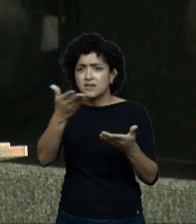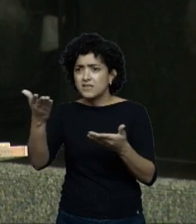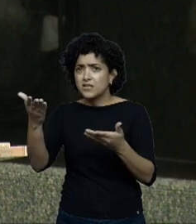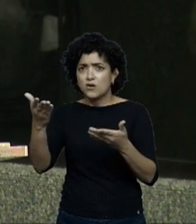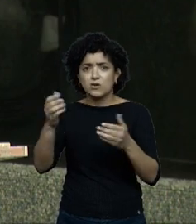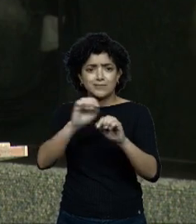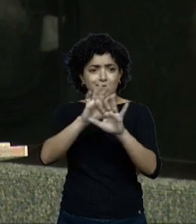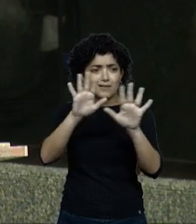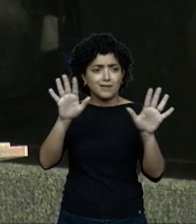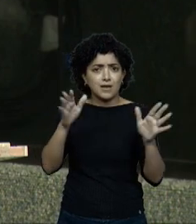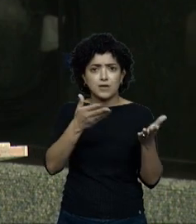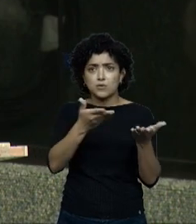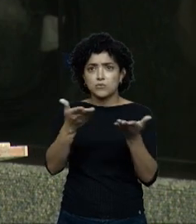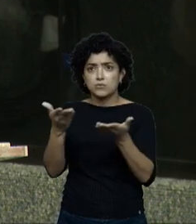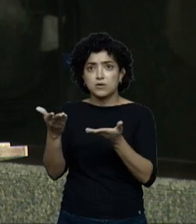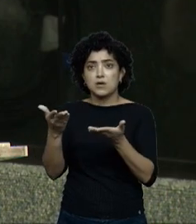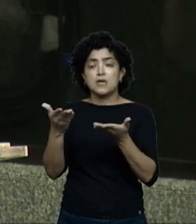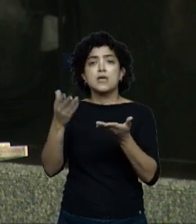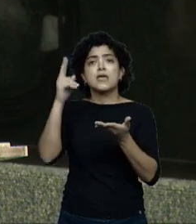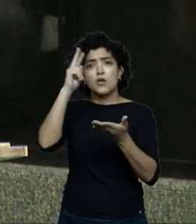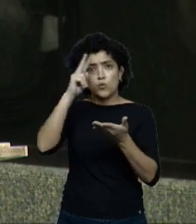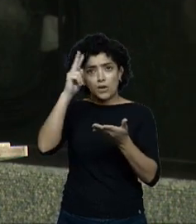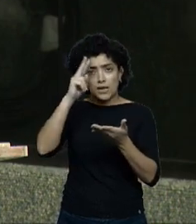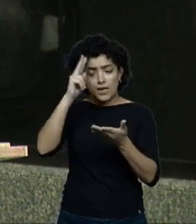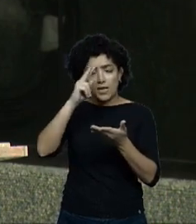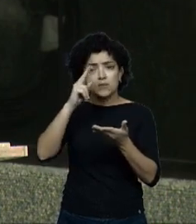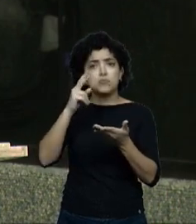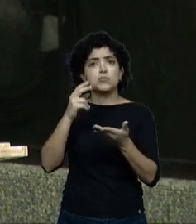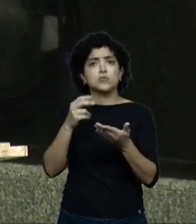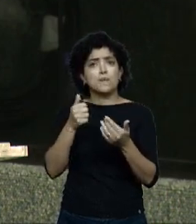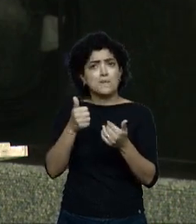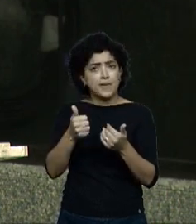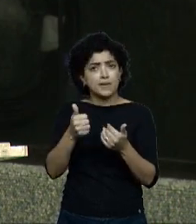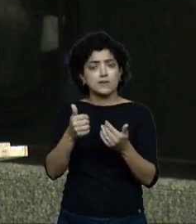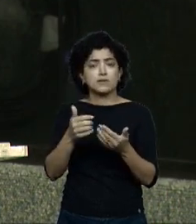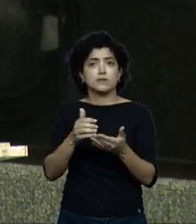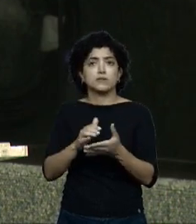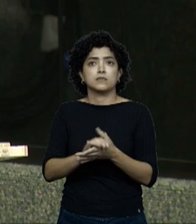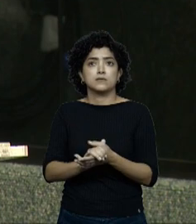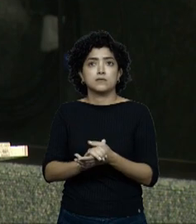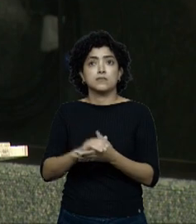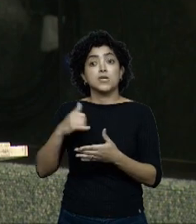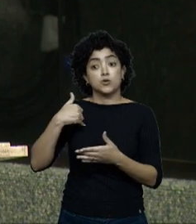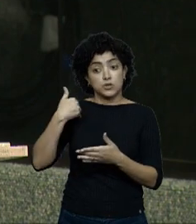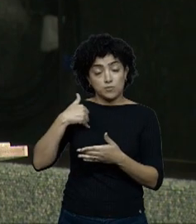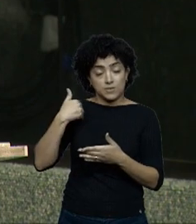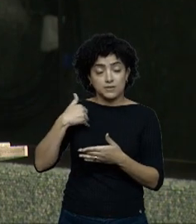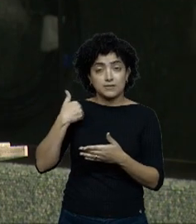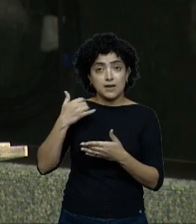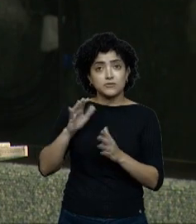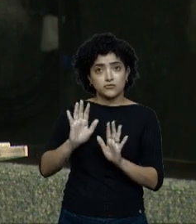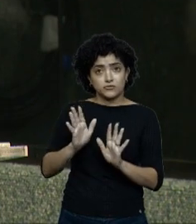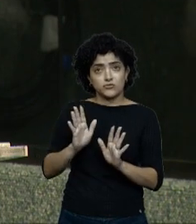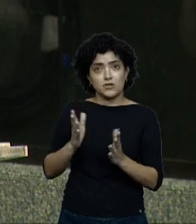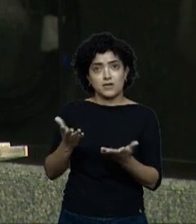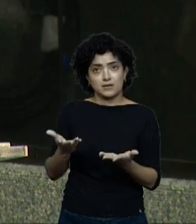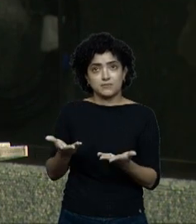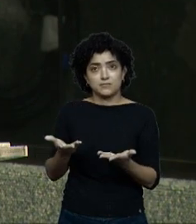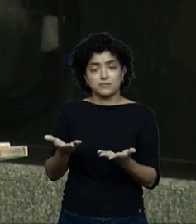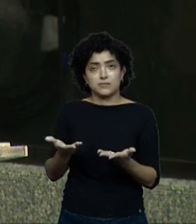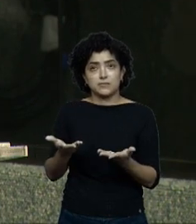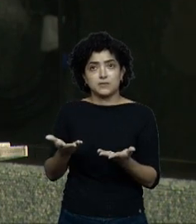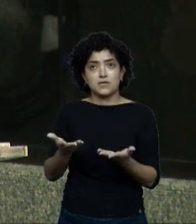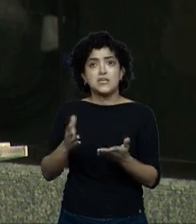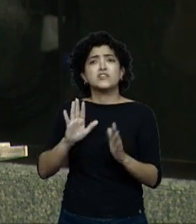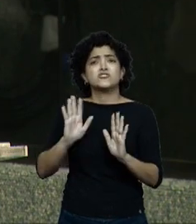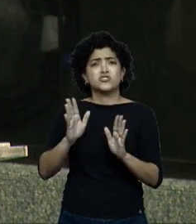claro e eu me lembro muito bem porque eu sou uma pessoa vamos dizer que uma certa idade avançada que eu